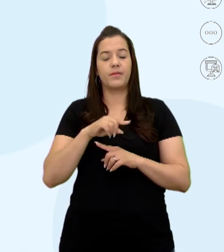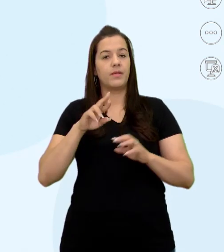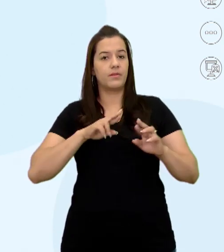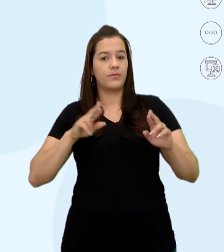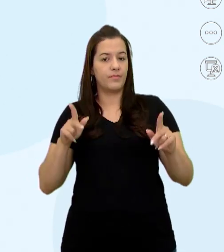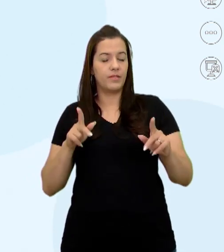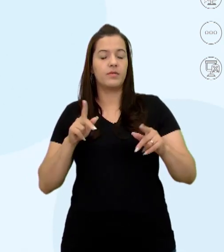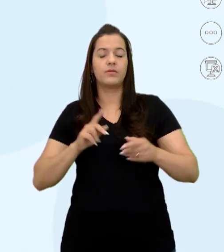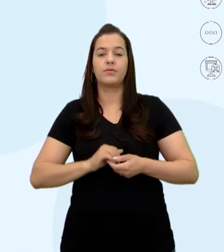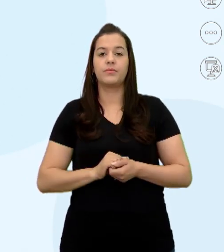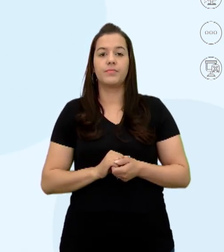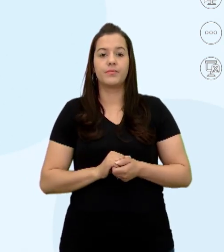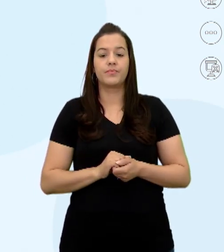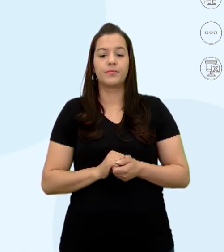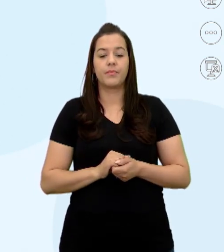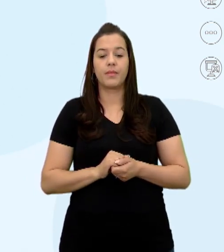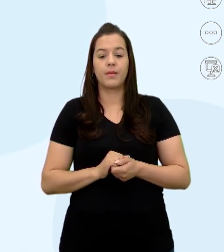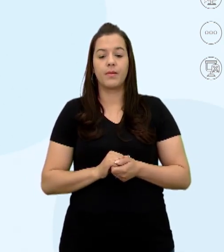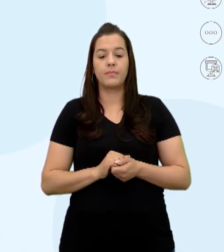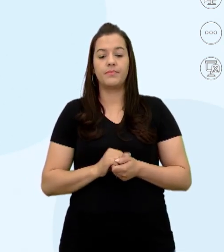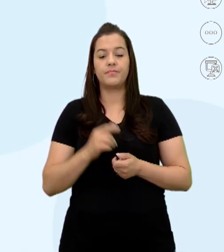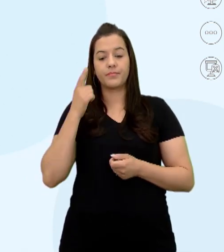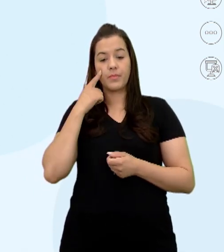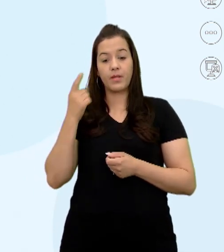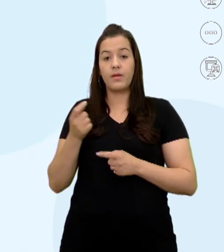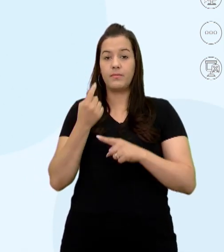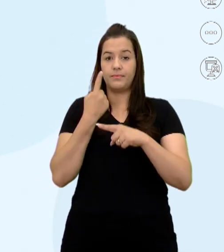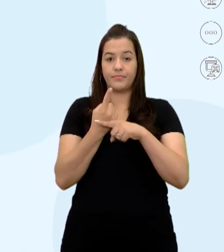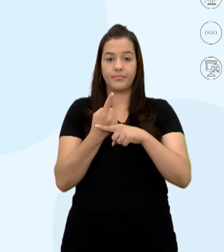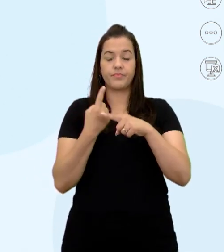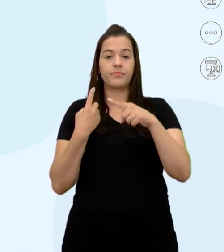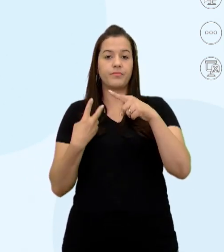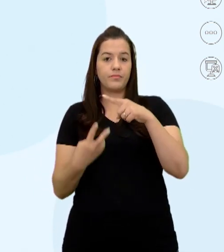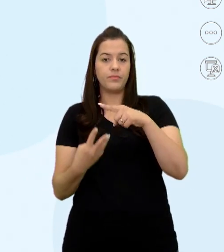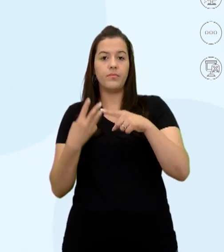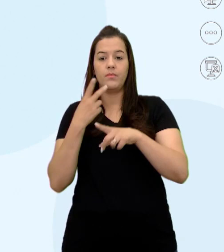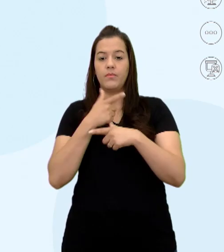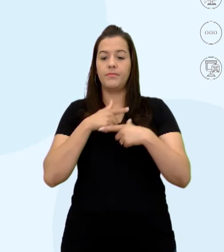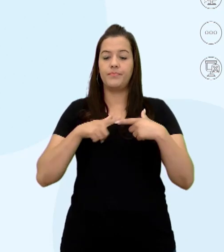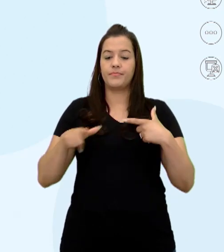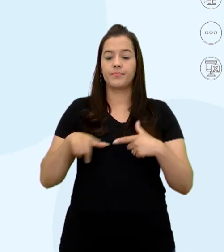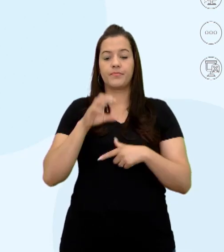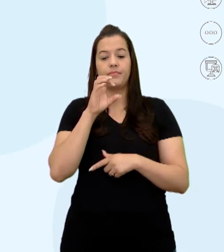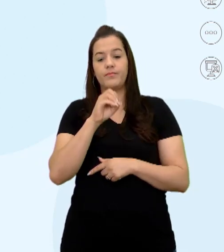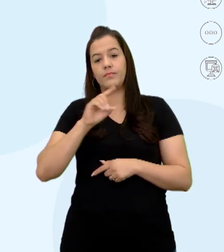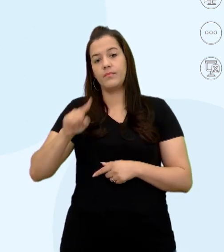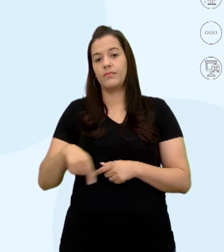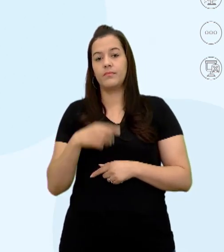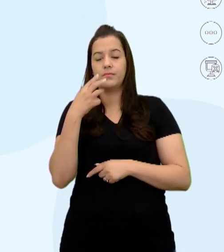periódica. Verdade. Né? Isso daqui, ó, se eu dividir 1 por 3, vai ficar